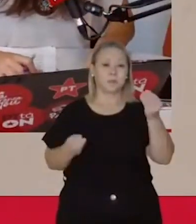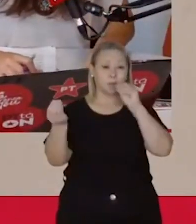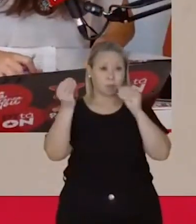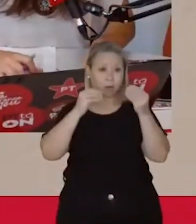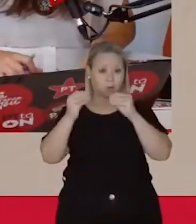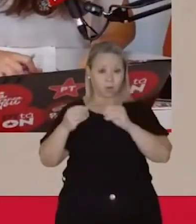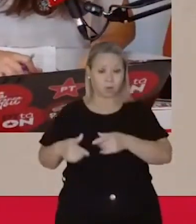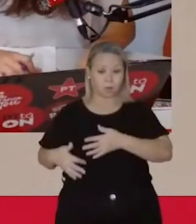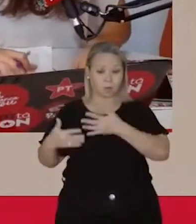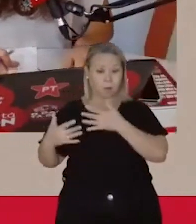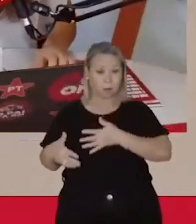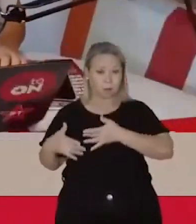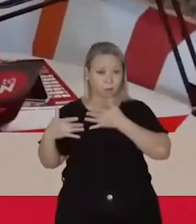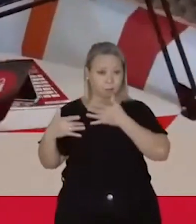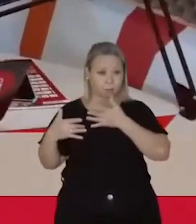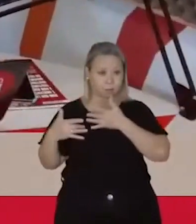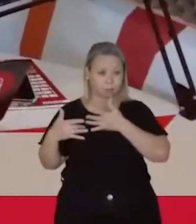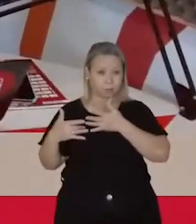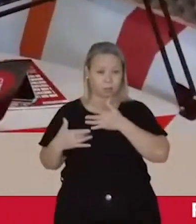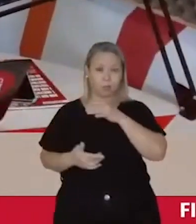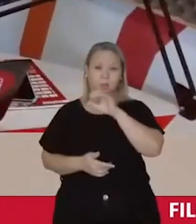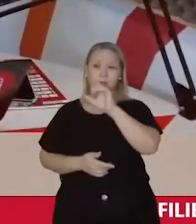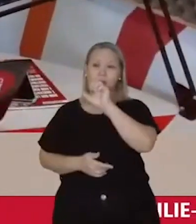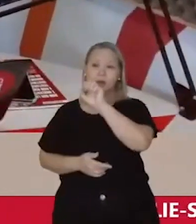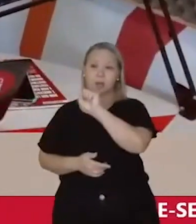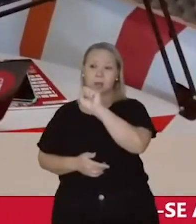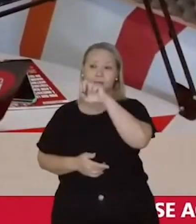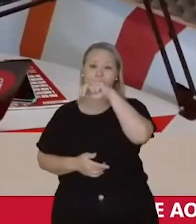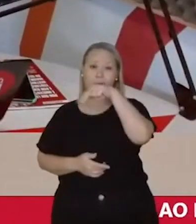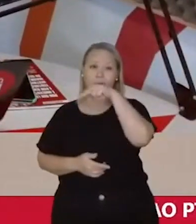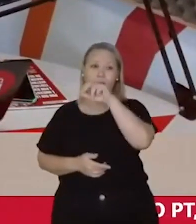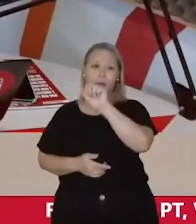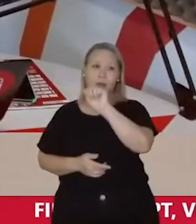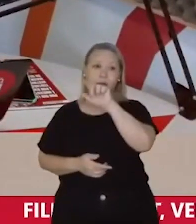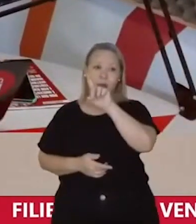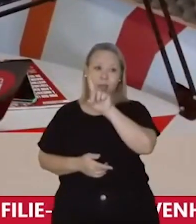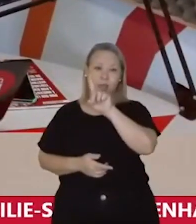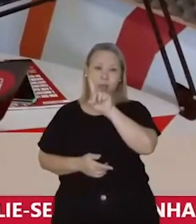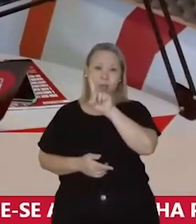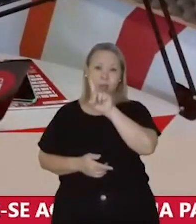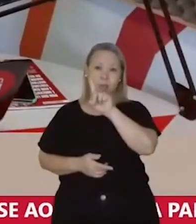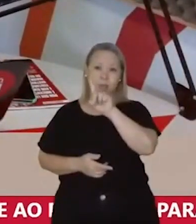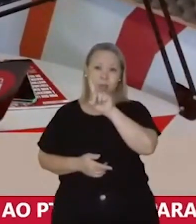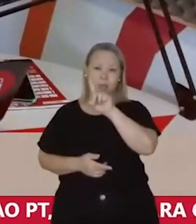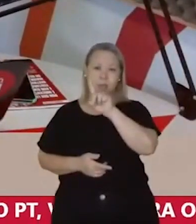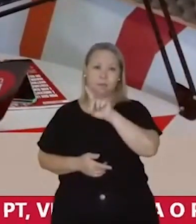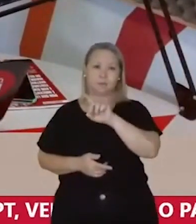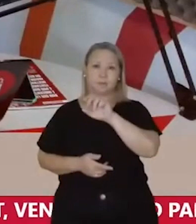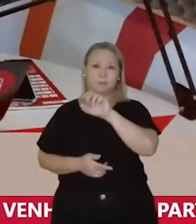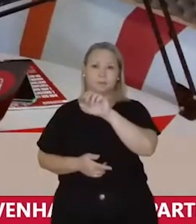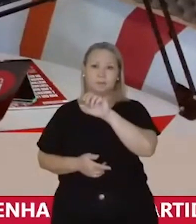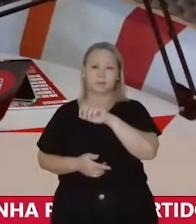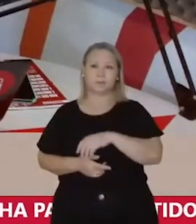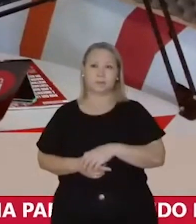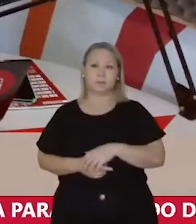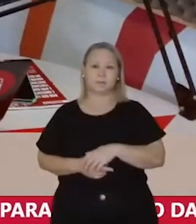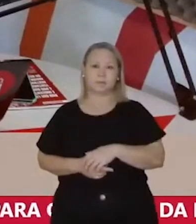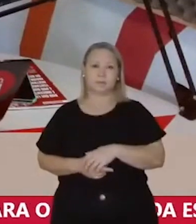moderando o chat. SMAD, é isso? SMAD. SMAD.